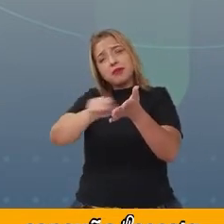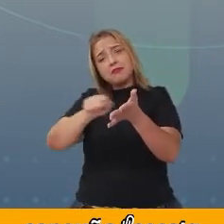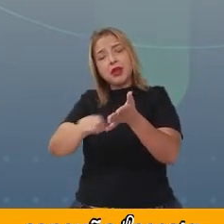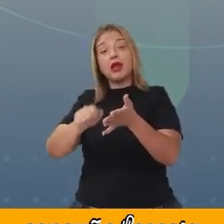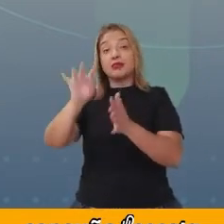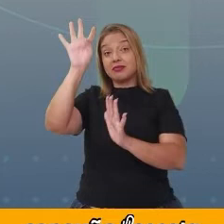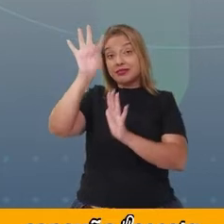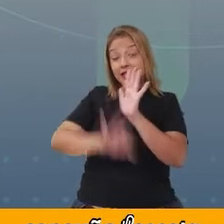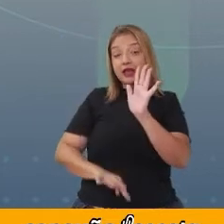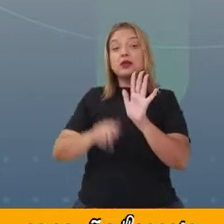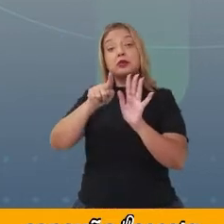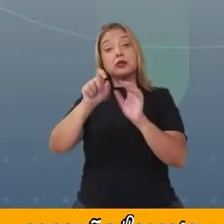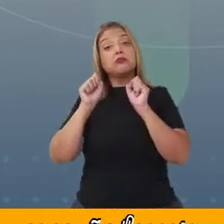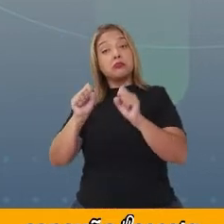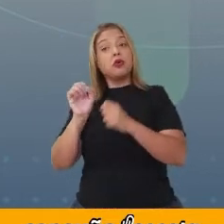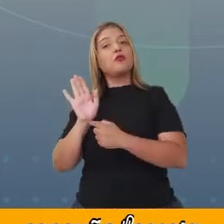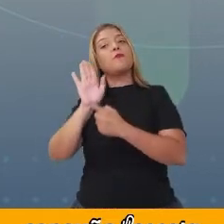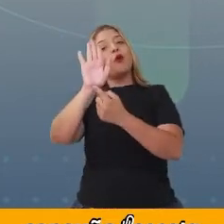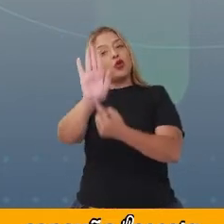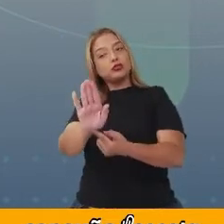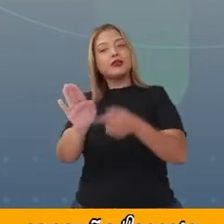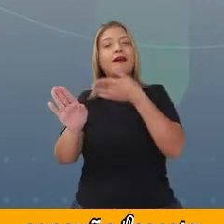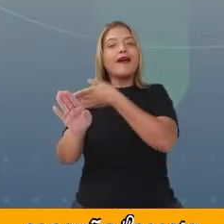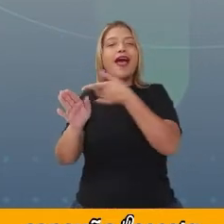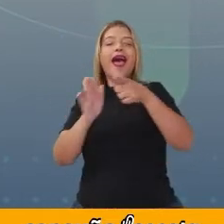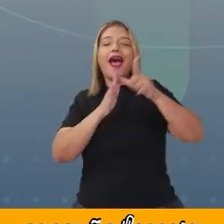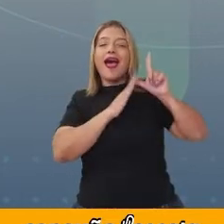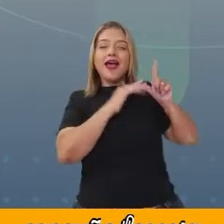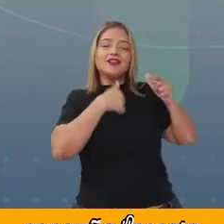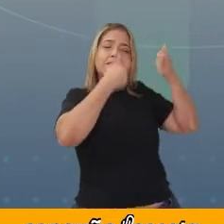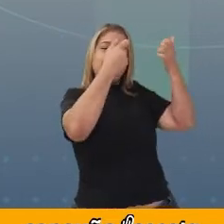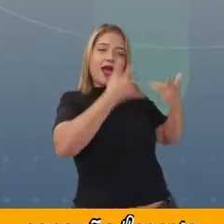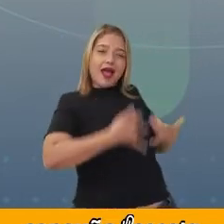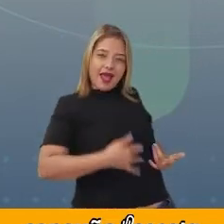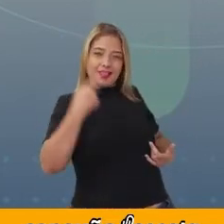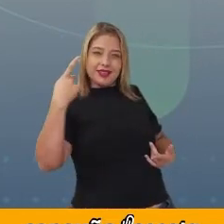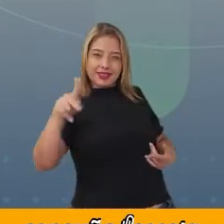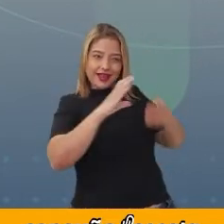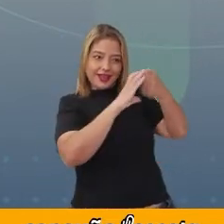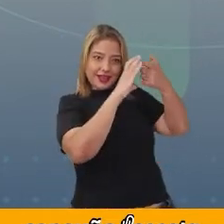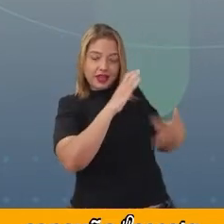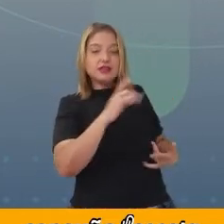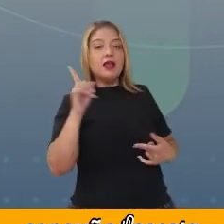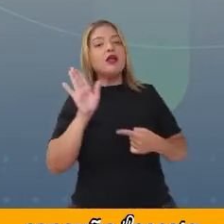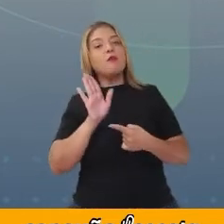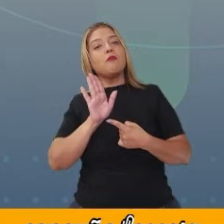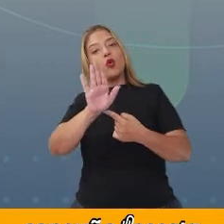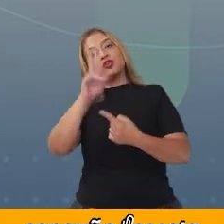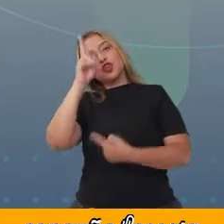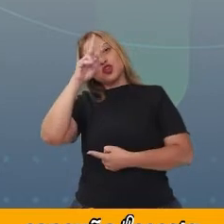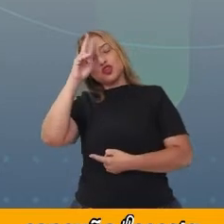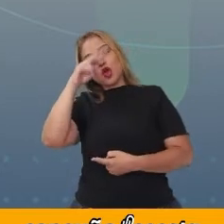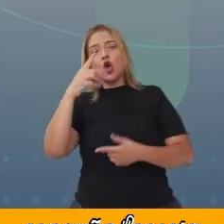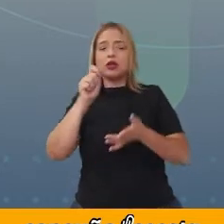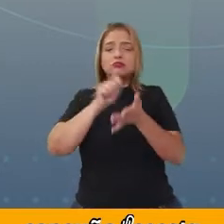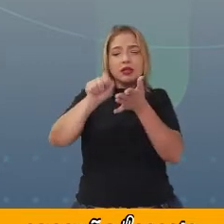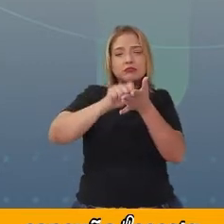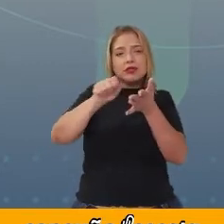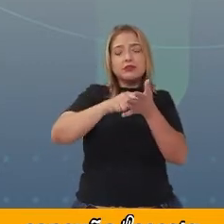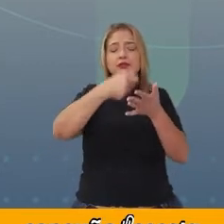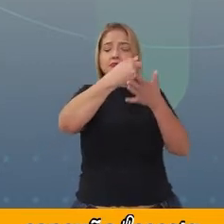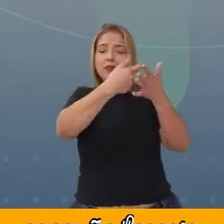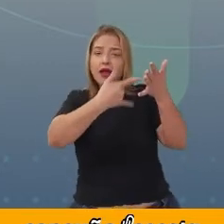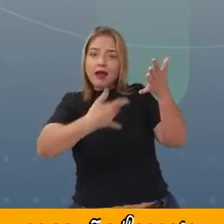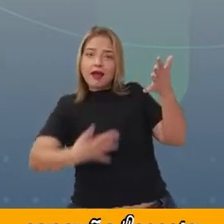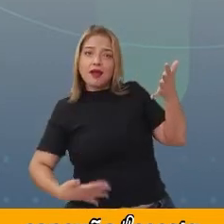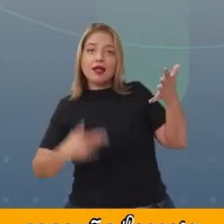todas aquelas características que nós dissemos que ela tem. Então a gente precisa pensar qual é o meu plano com essa personagem, quais serão